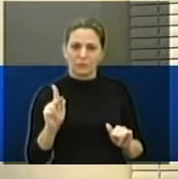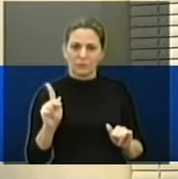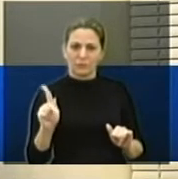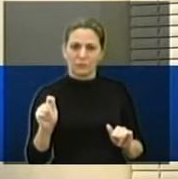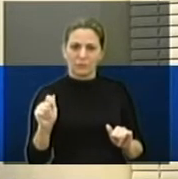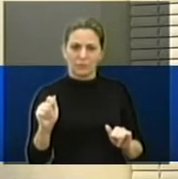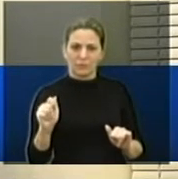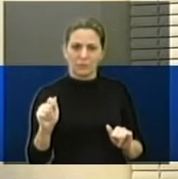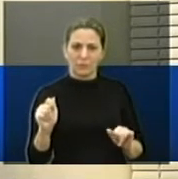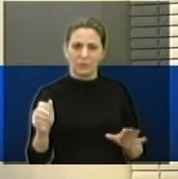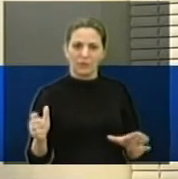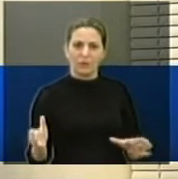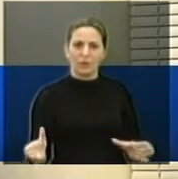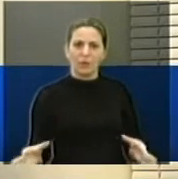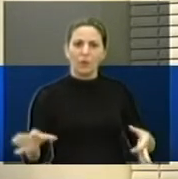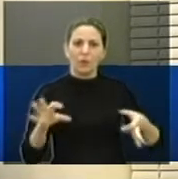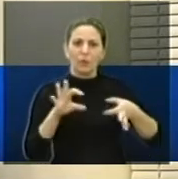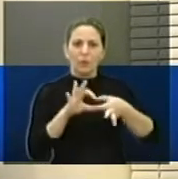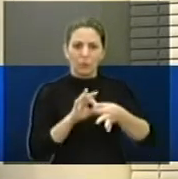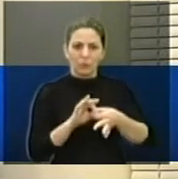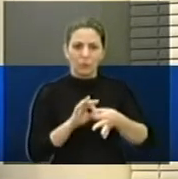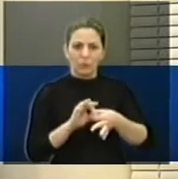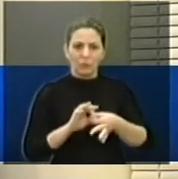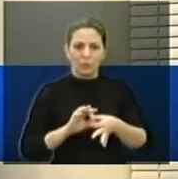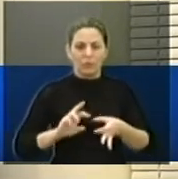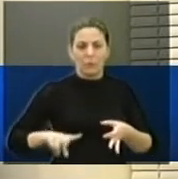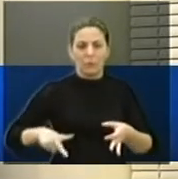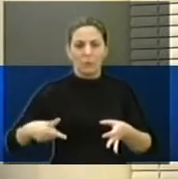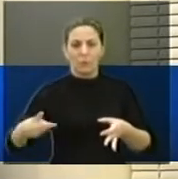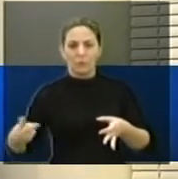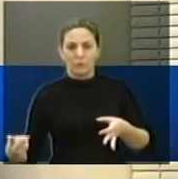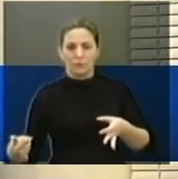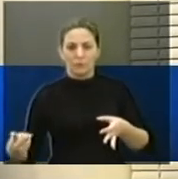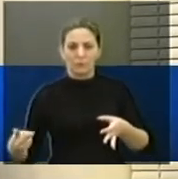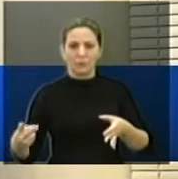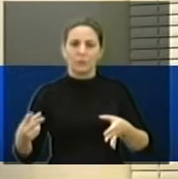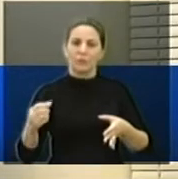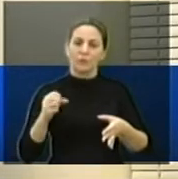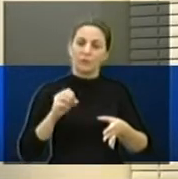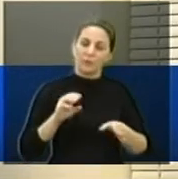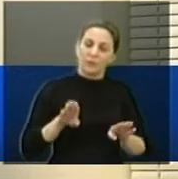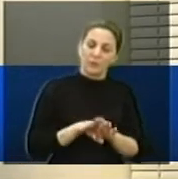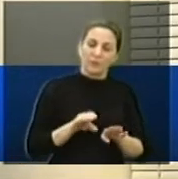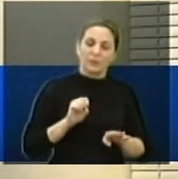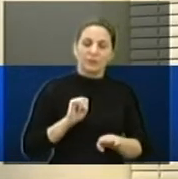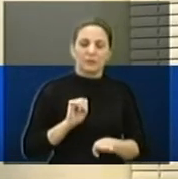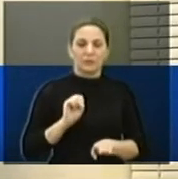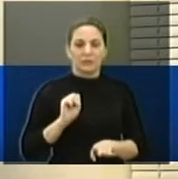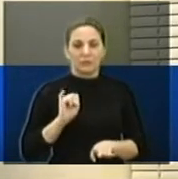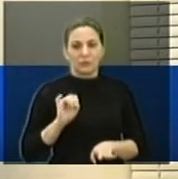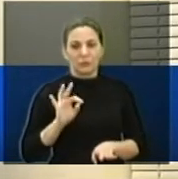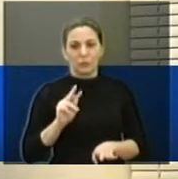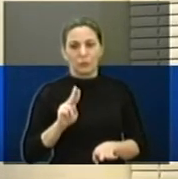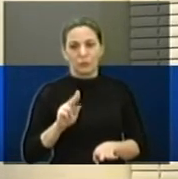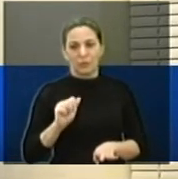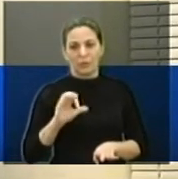a oposição ea a situação no uni porque primeiro